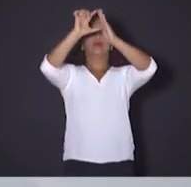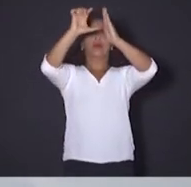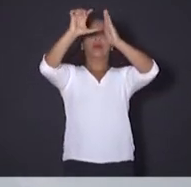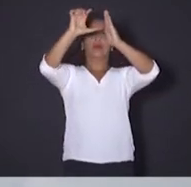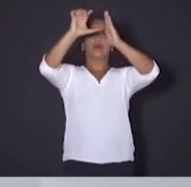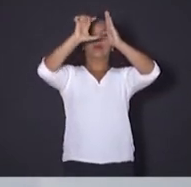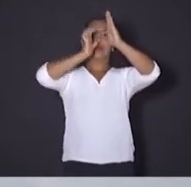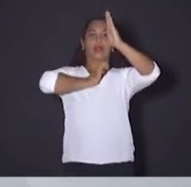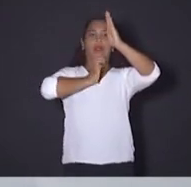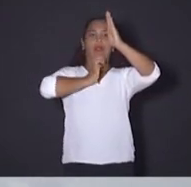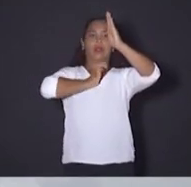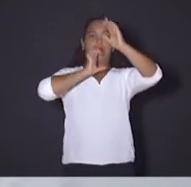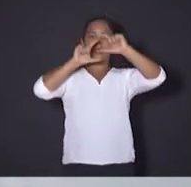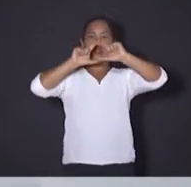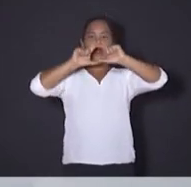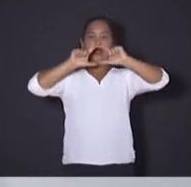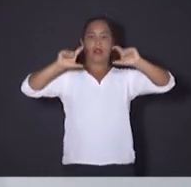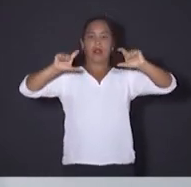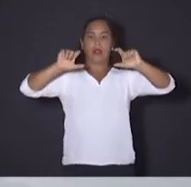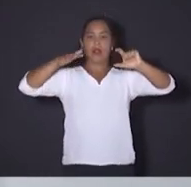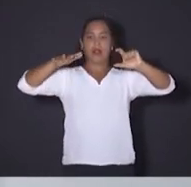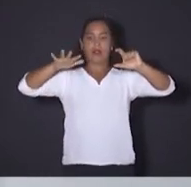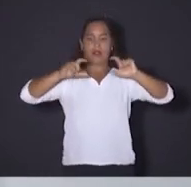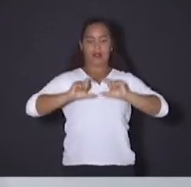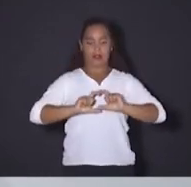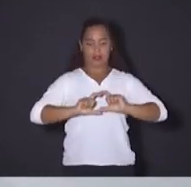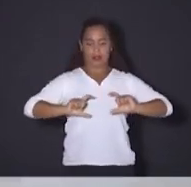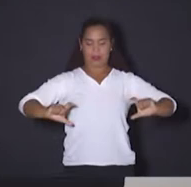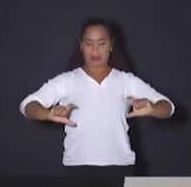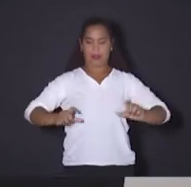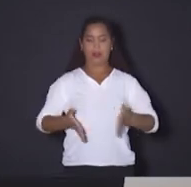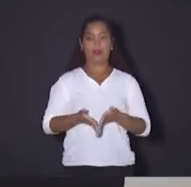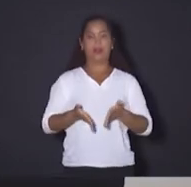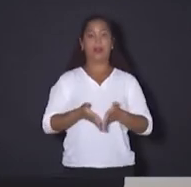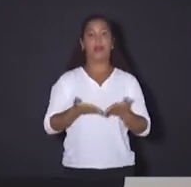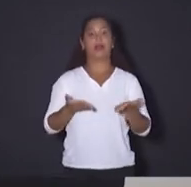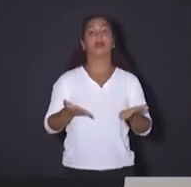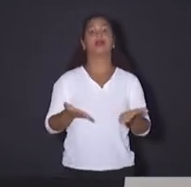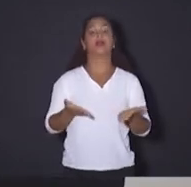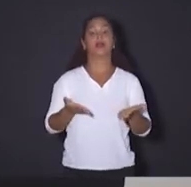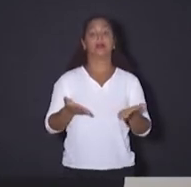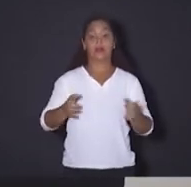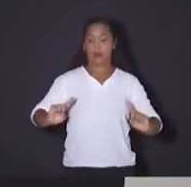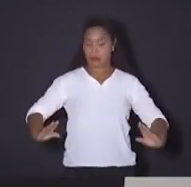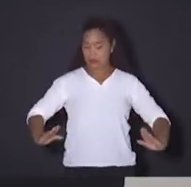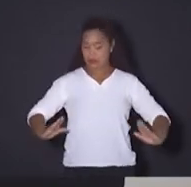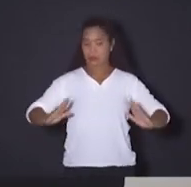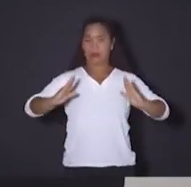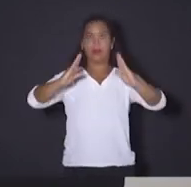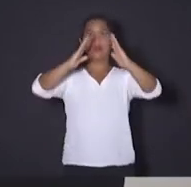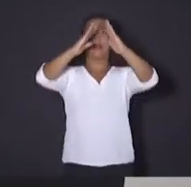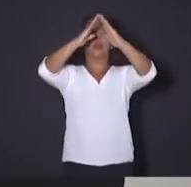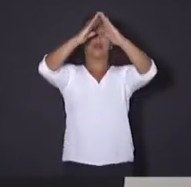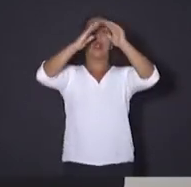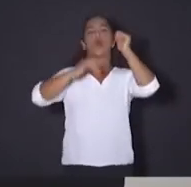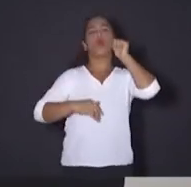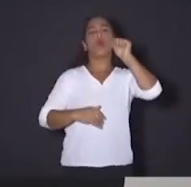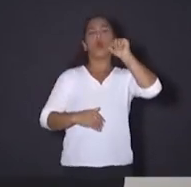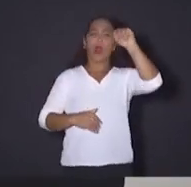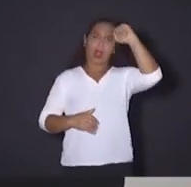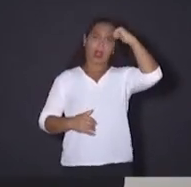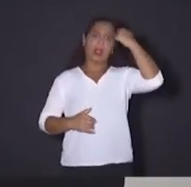no meio à classe média em baixo as pessoas pobres então dentro desse desenho piramidal onde está a mulher nenhum dia que eu